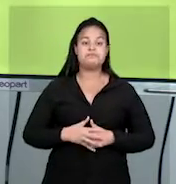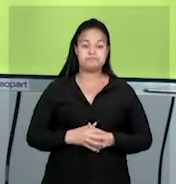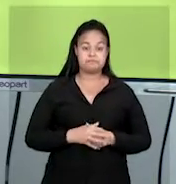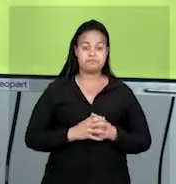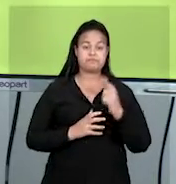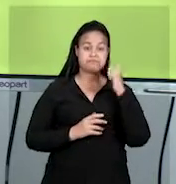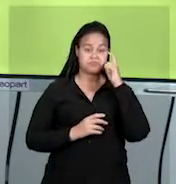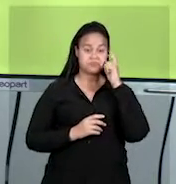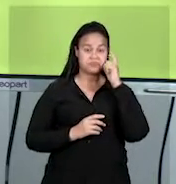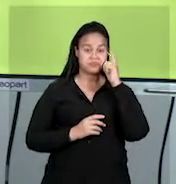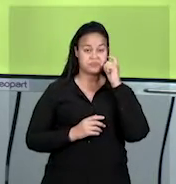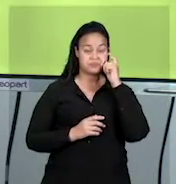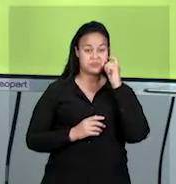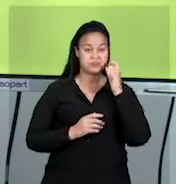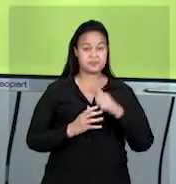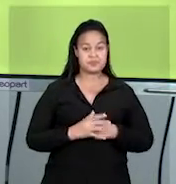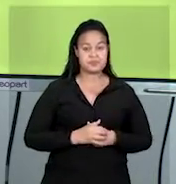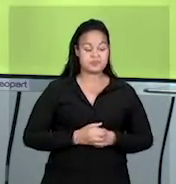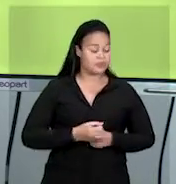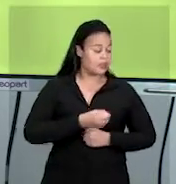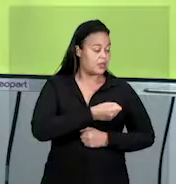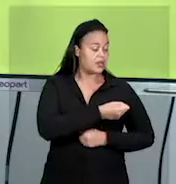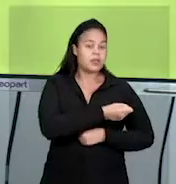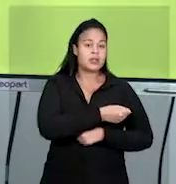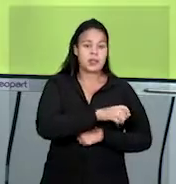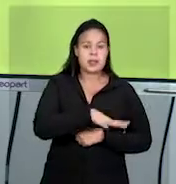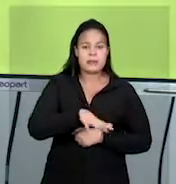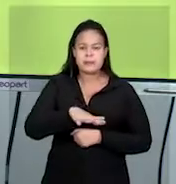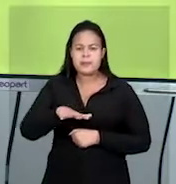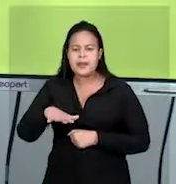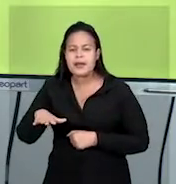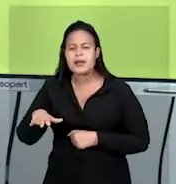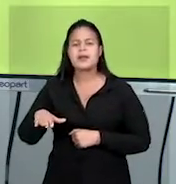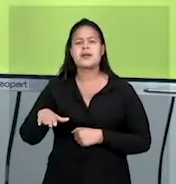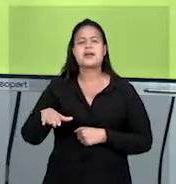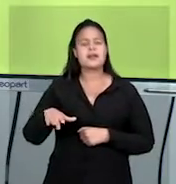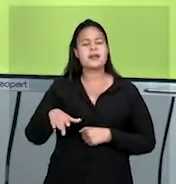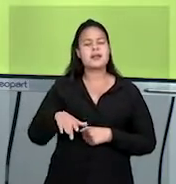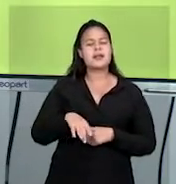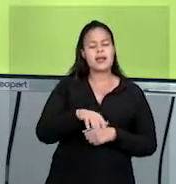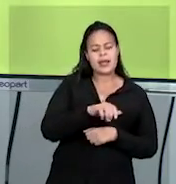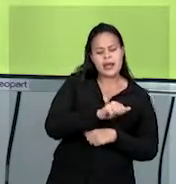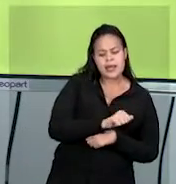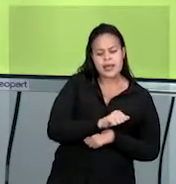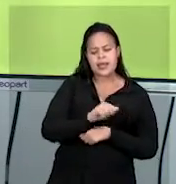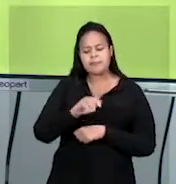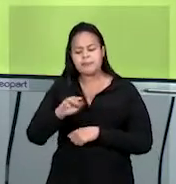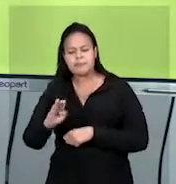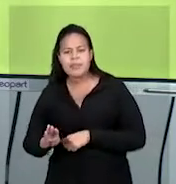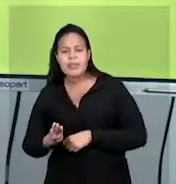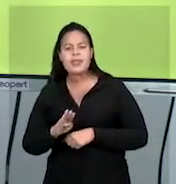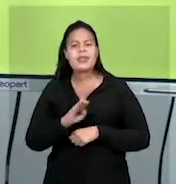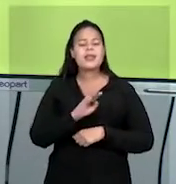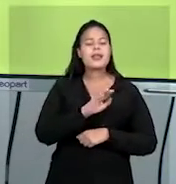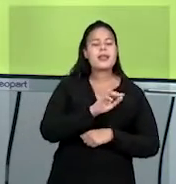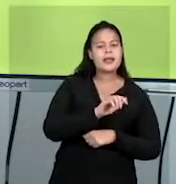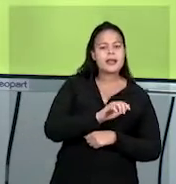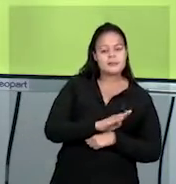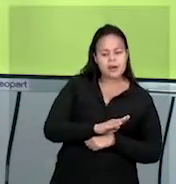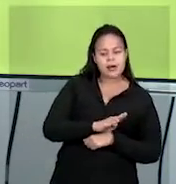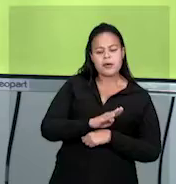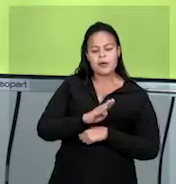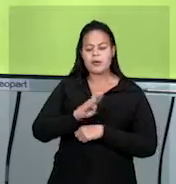né, lá nos anos iniciais, você aprende a juntar uma letra com a outra e fazer uma leitura de uma palavra, fazer uma leitura de